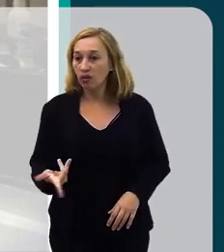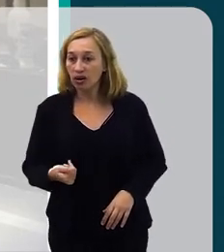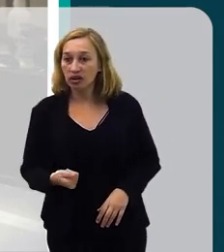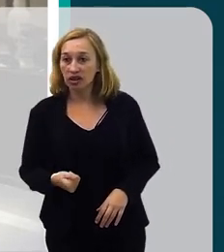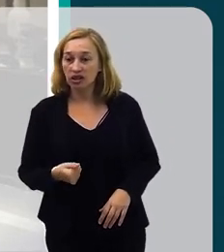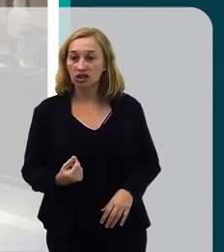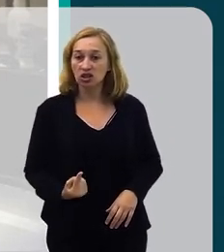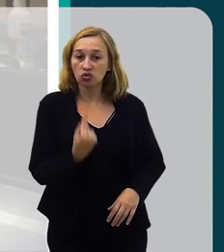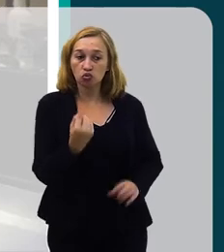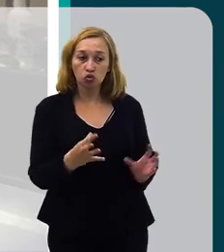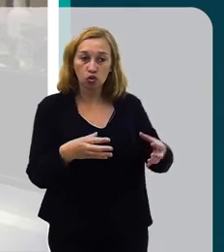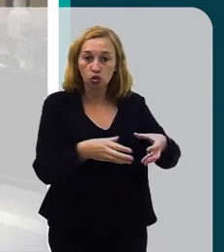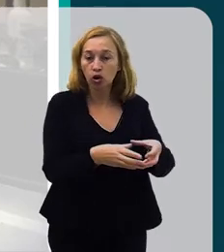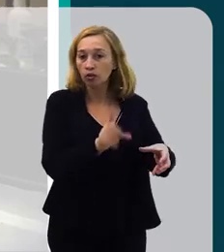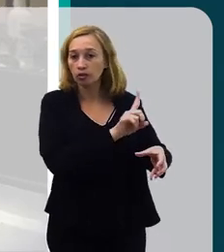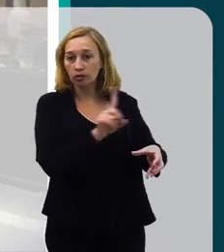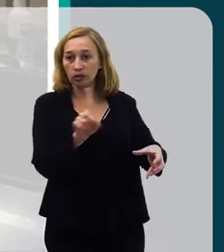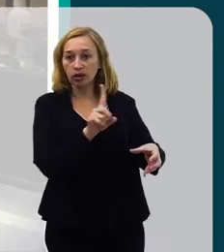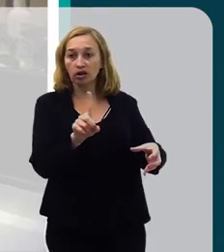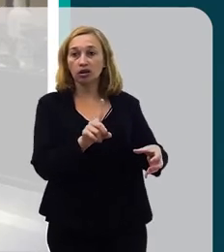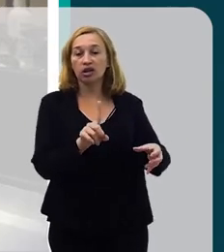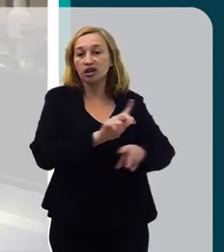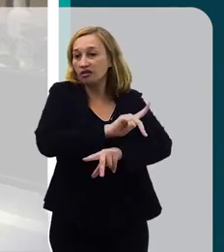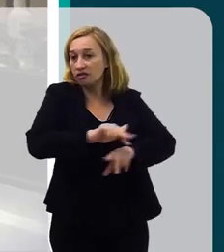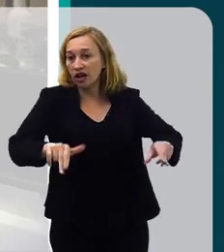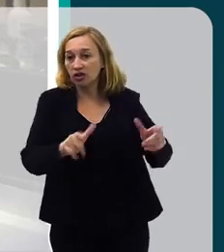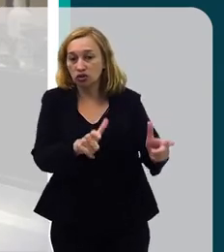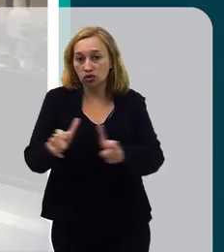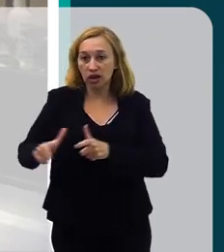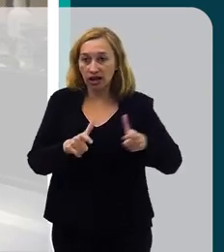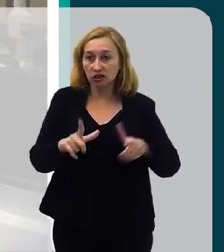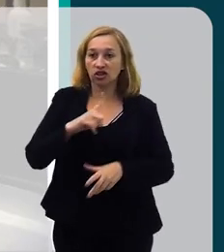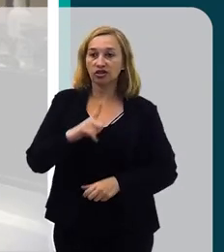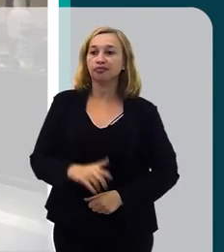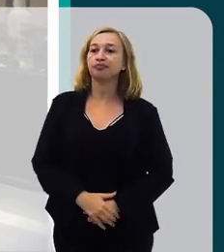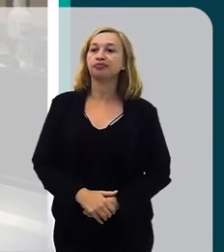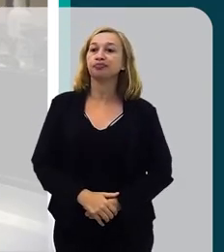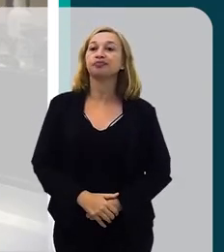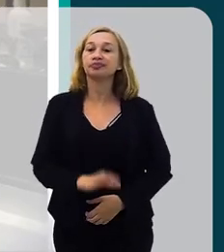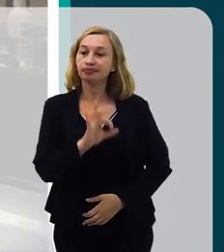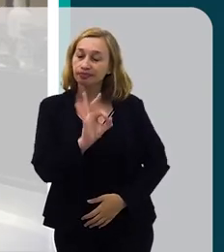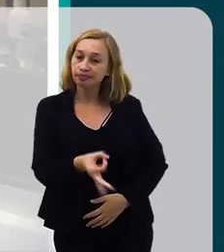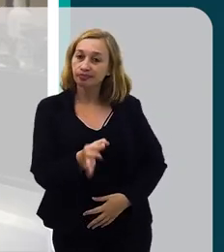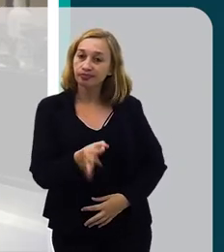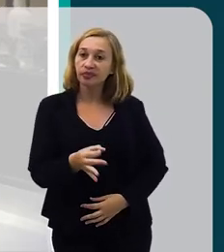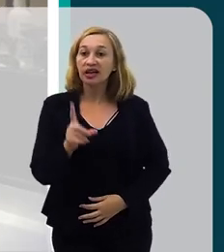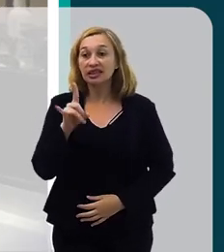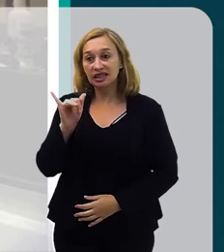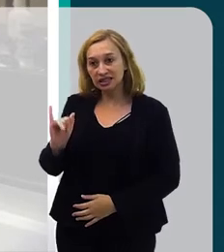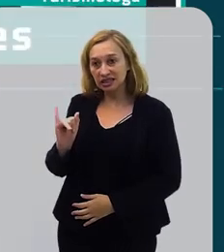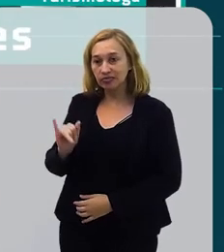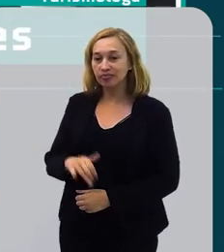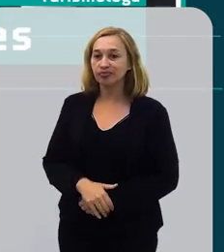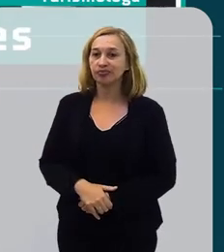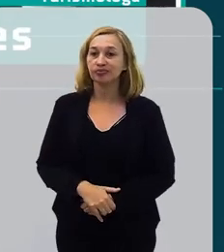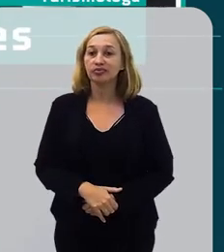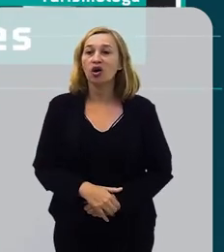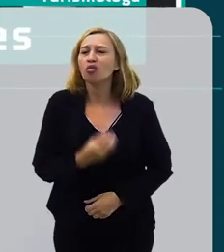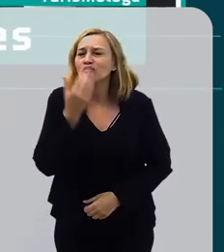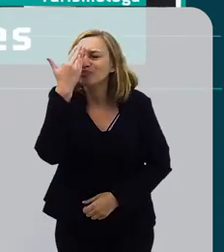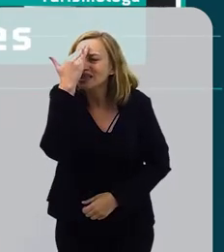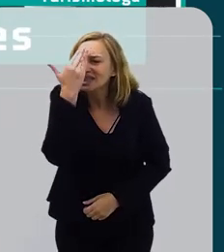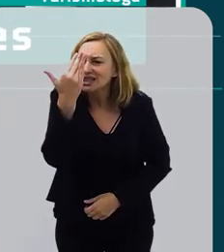é uma qualidade somente de um setor, não. Ela se encontra em vários lugares.